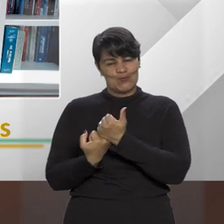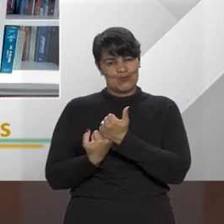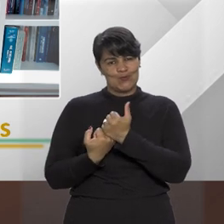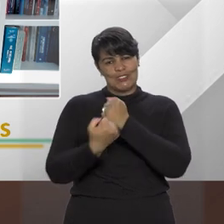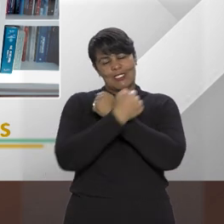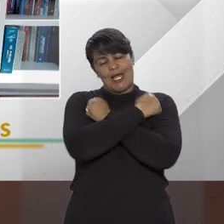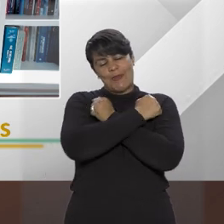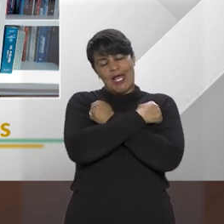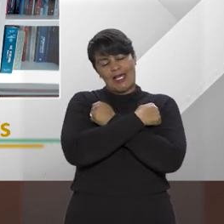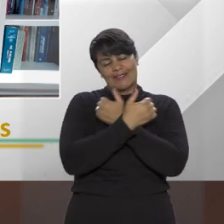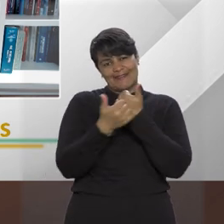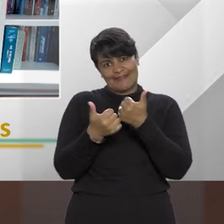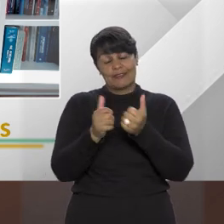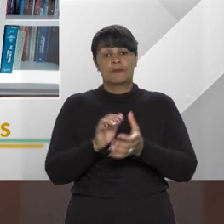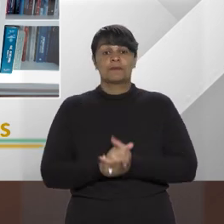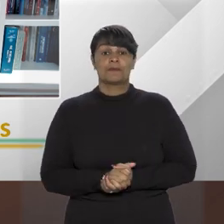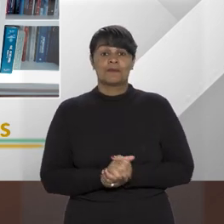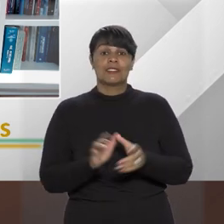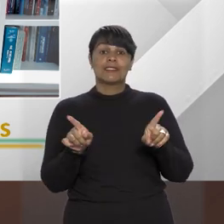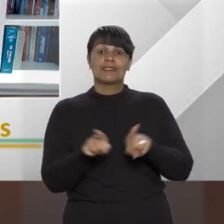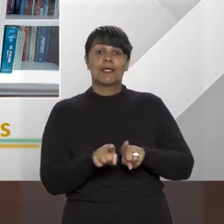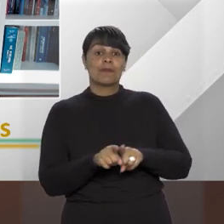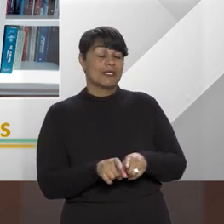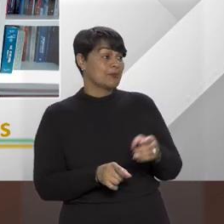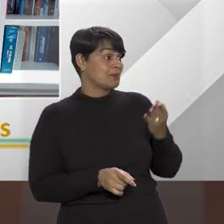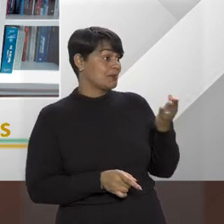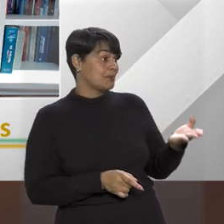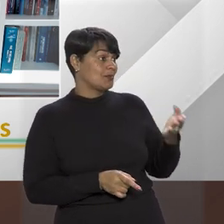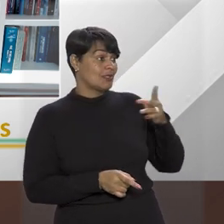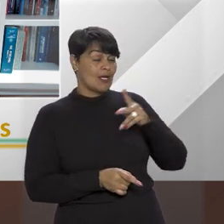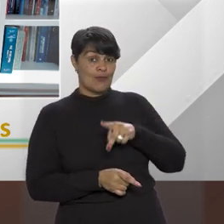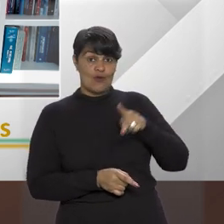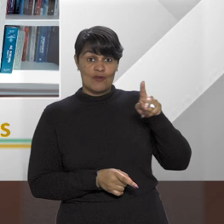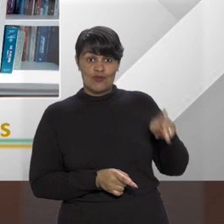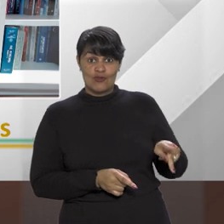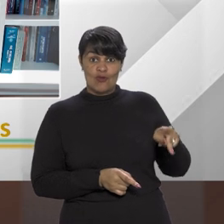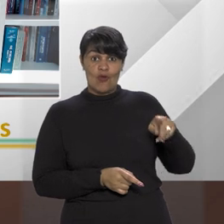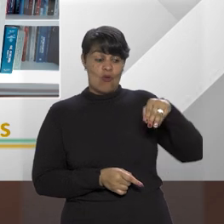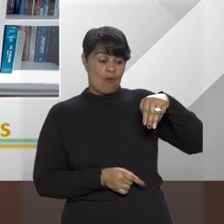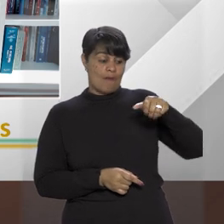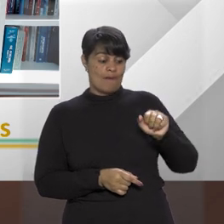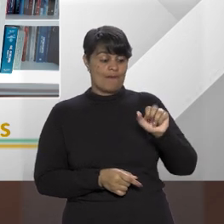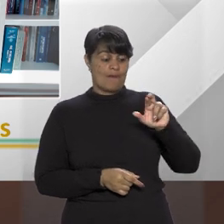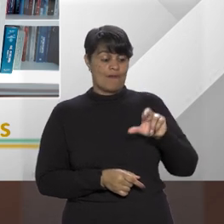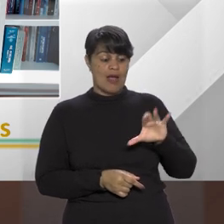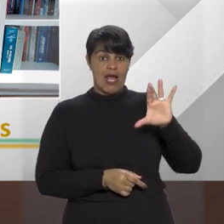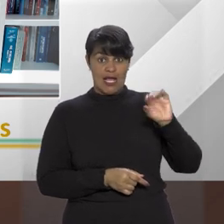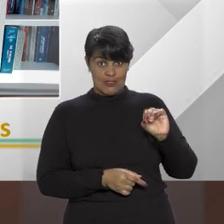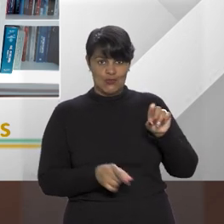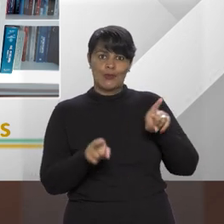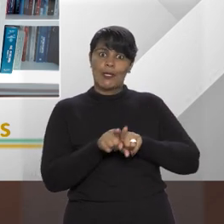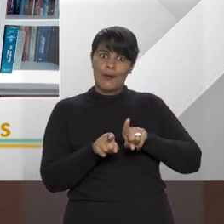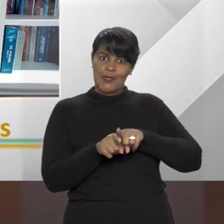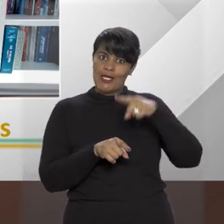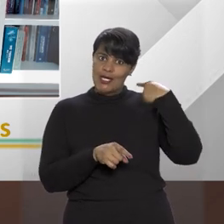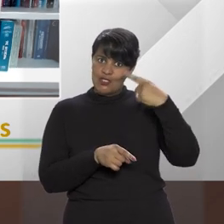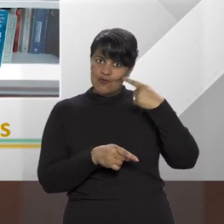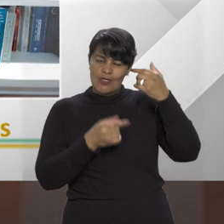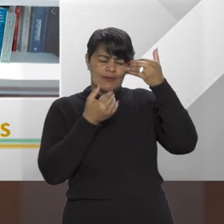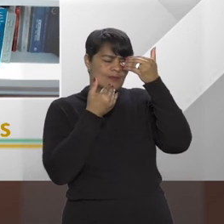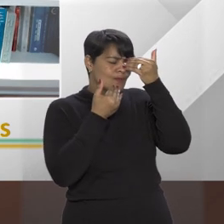e advogado Márcio Faria, a quem eu agradeço demais a participação riquíssima aqui no nosso programa de hoje. Muito obrigada, professor